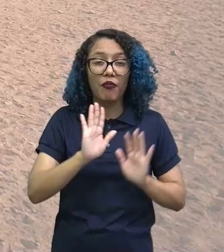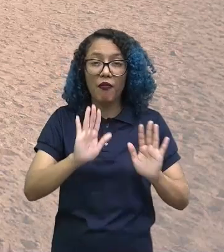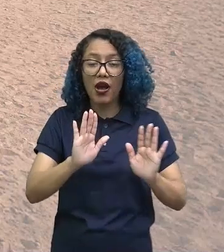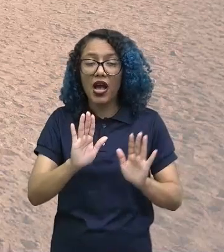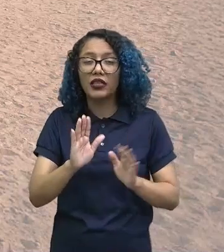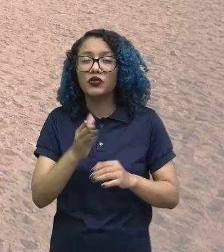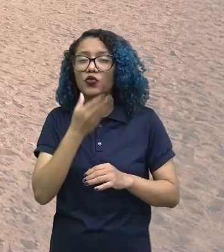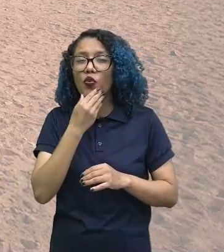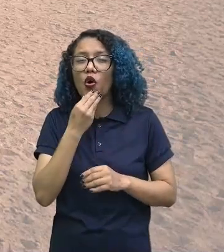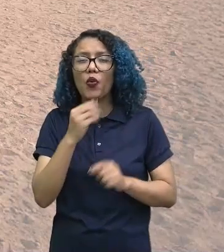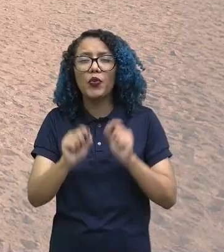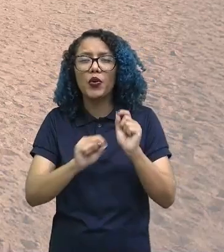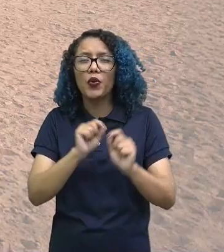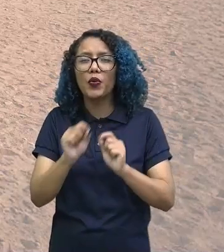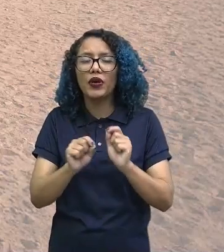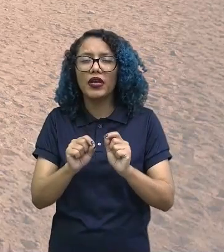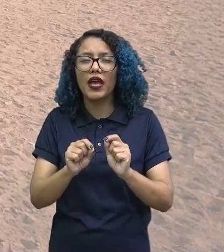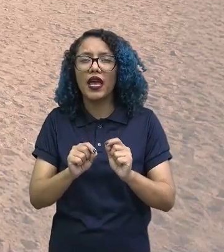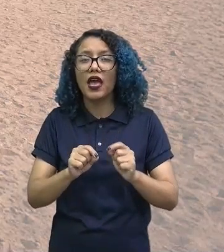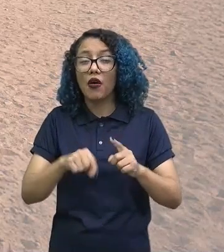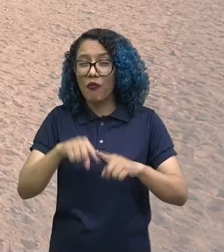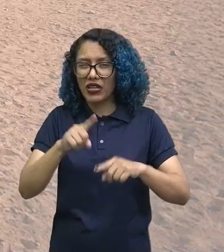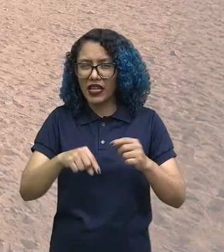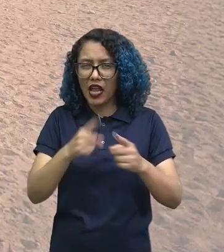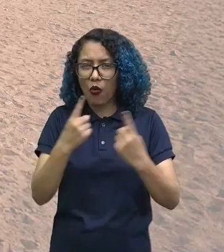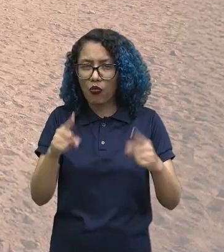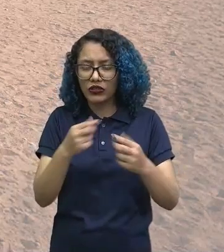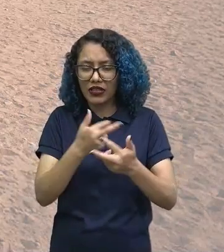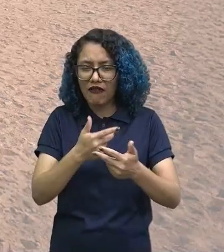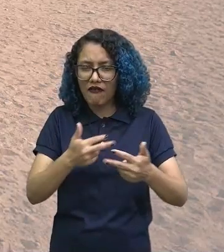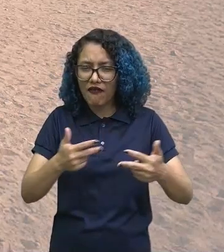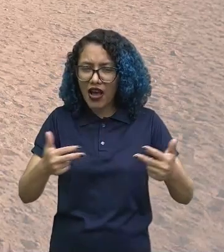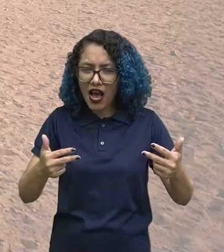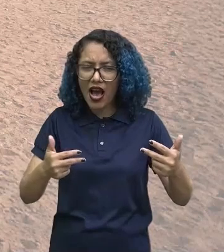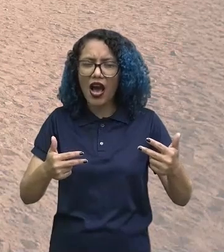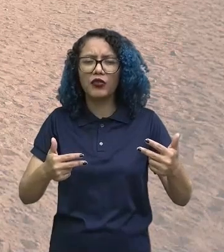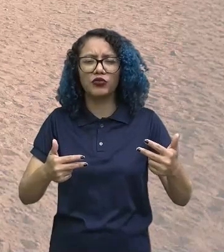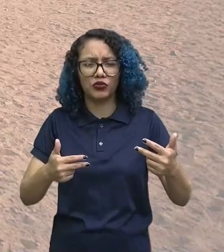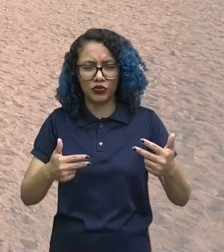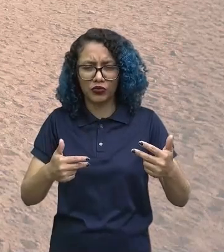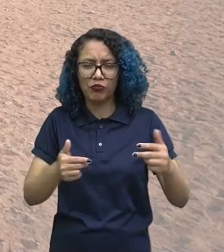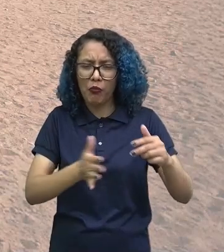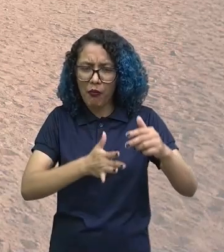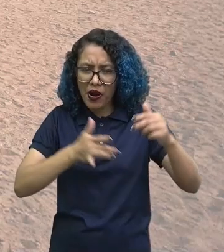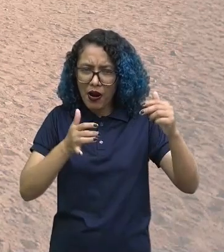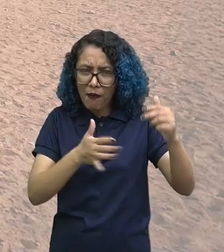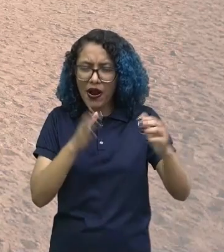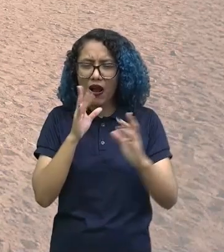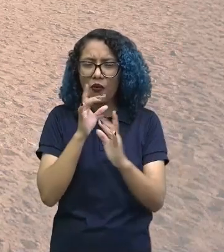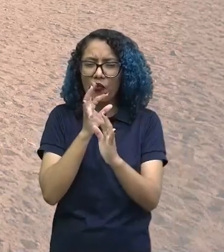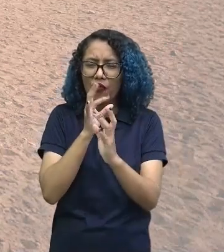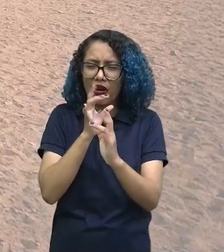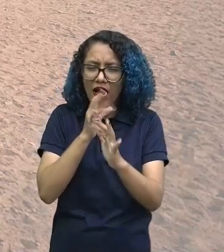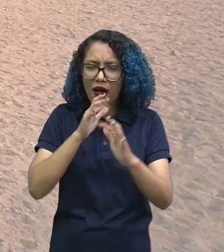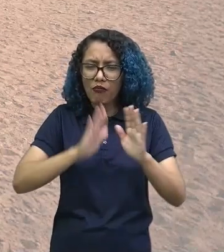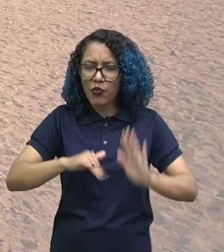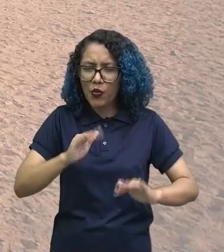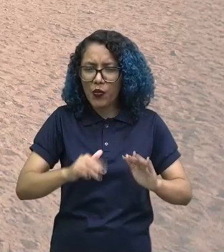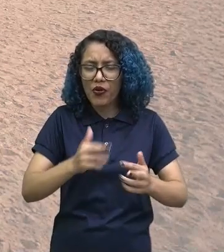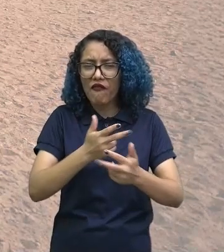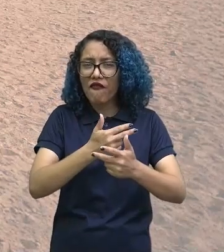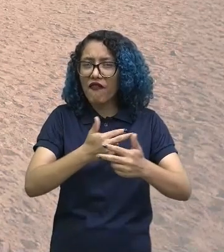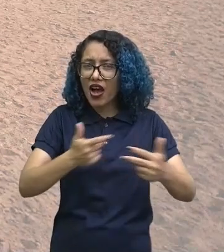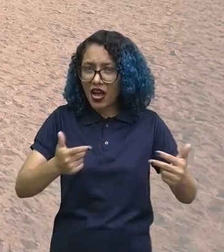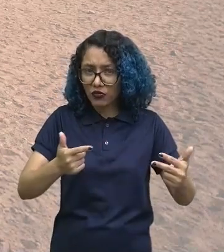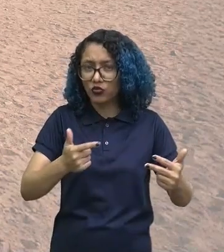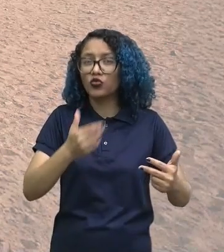tocando flautas, harpas, tambores, tamborins e uma espécie de chocalho chamado sístolo. E vamos